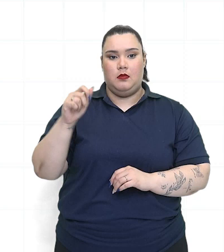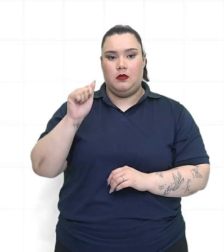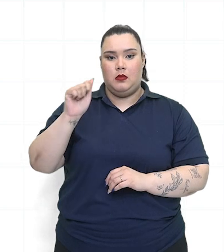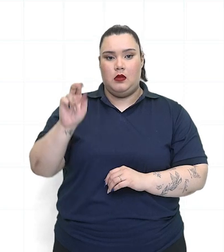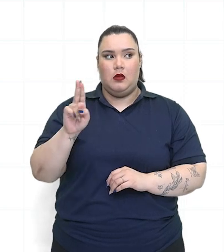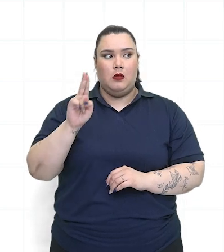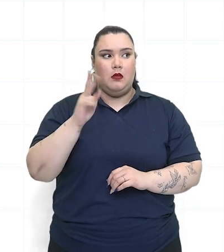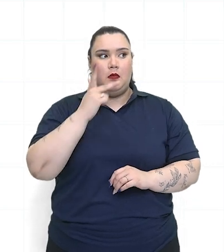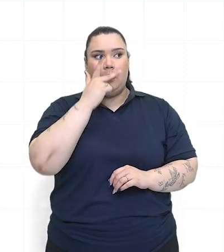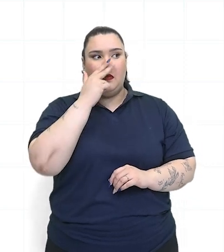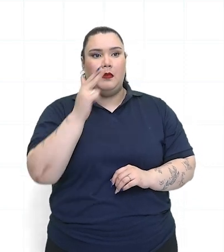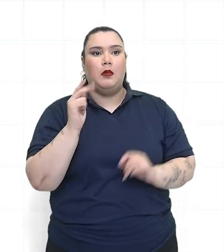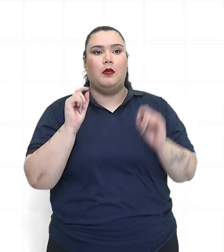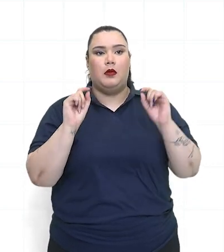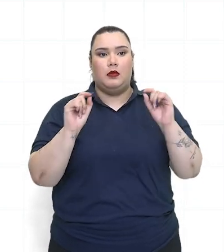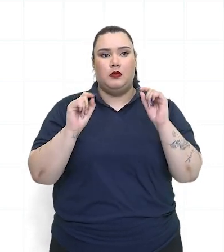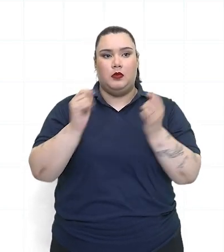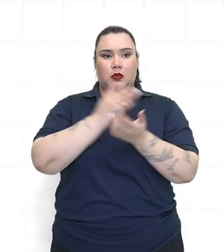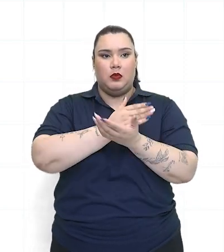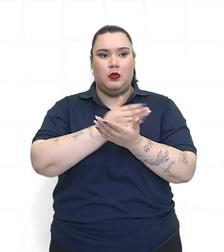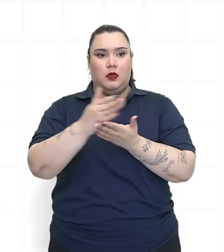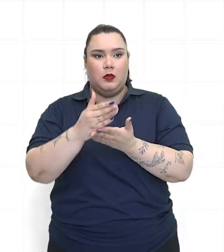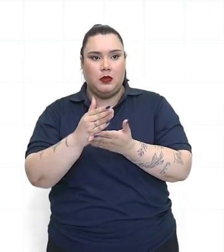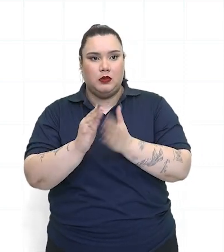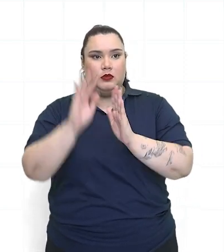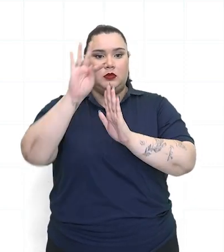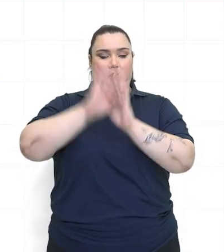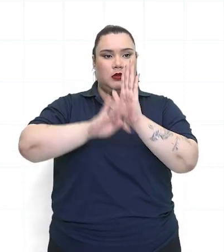Ele, no início do texto,